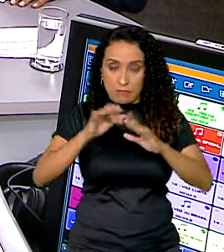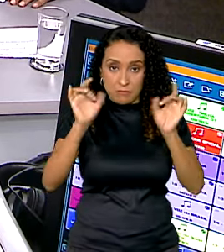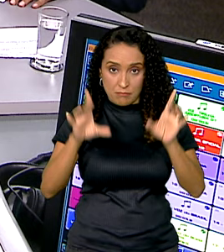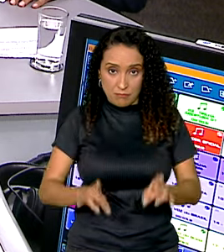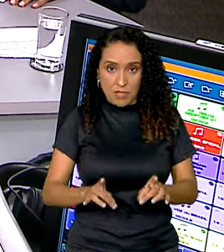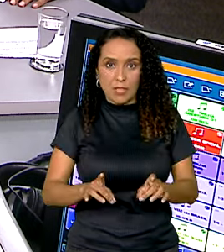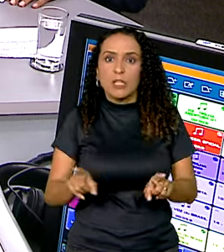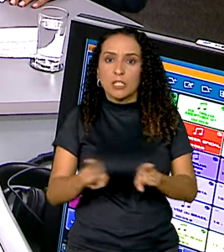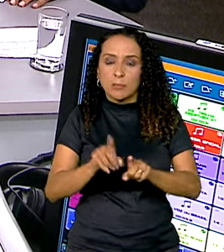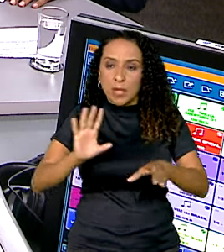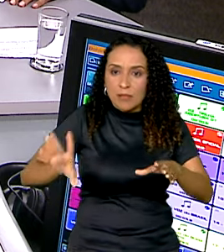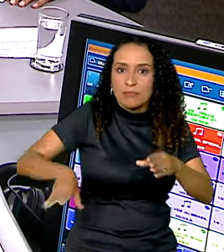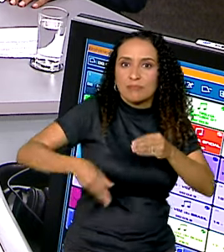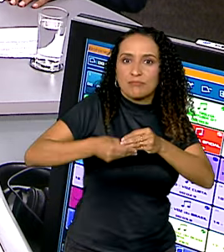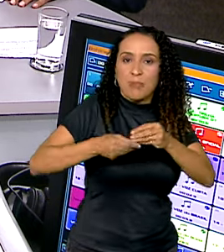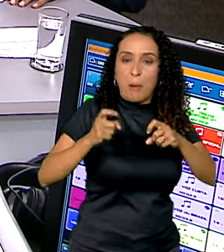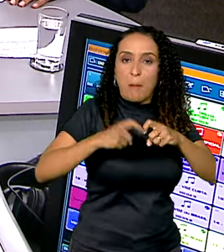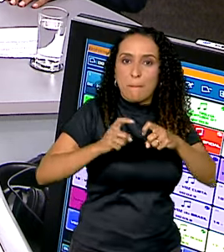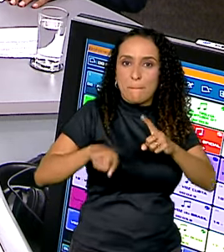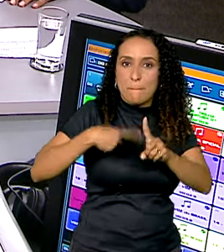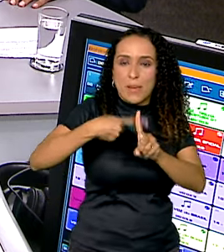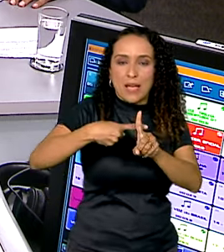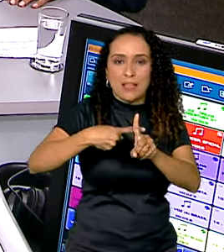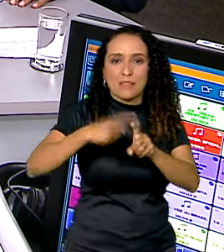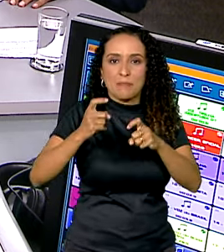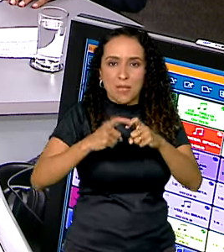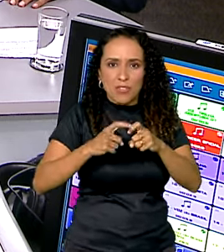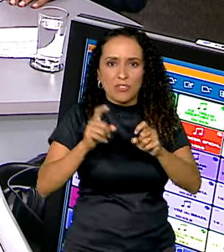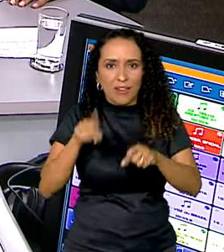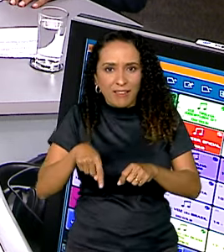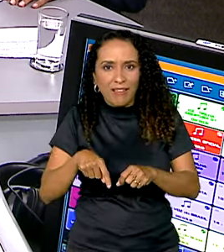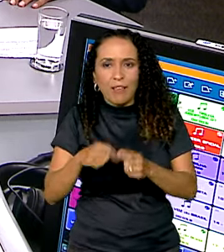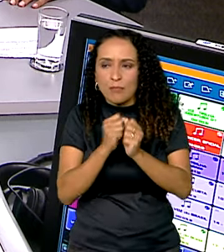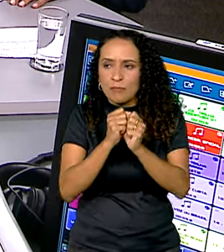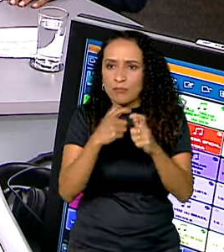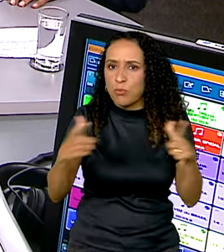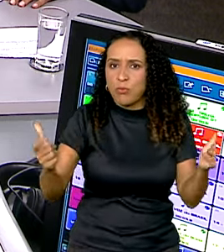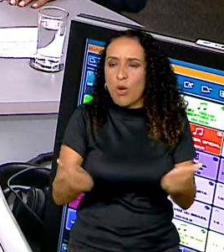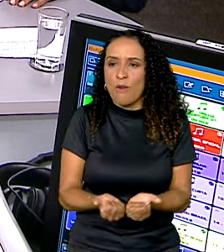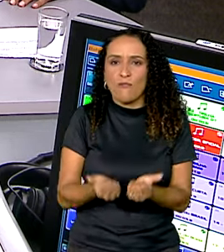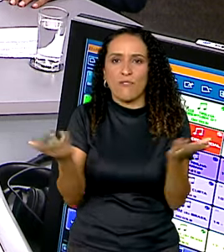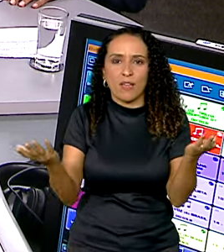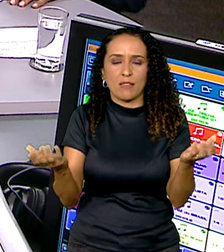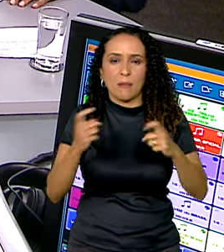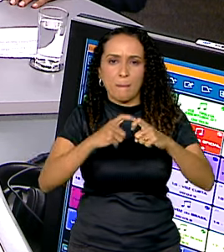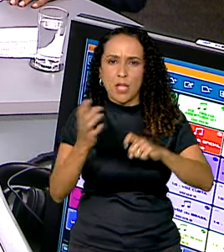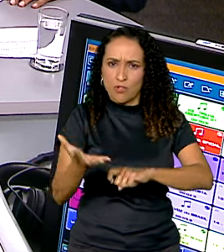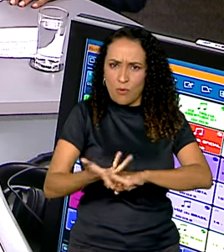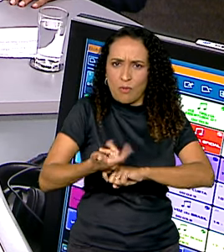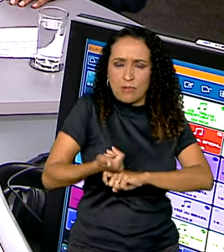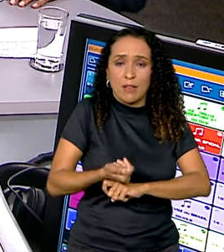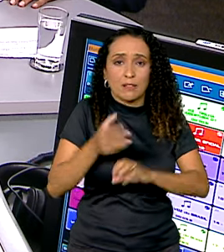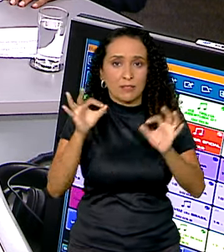soma ao Mais Médicos, né, ministra? Sim. Que nesse sentido aí de ampliar a oferta de atendimento médico de qualidade.